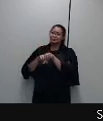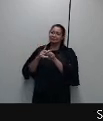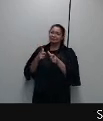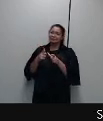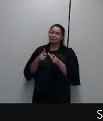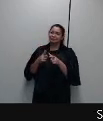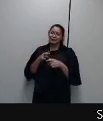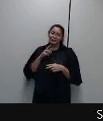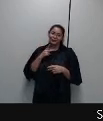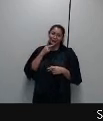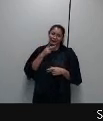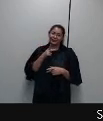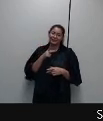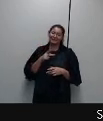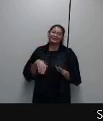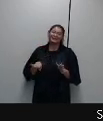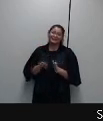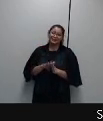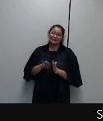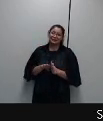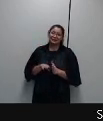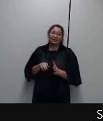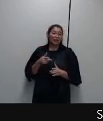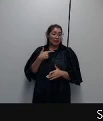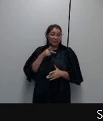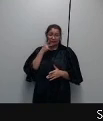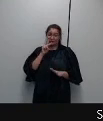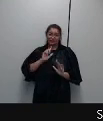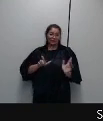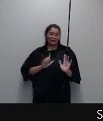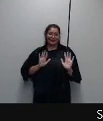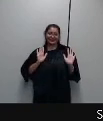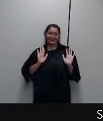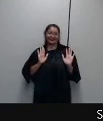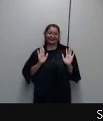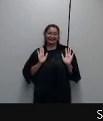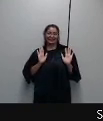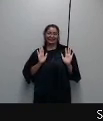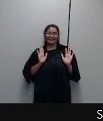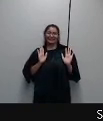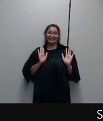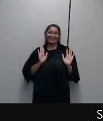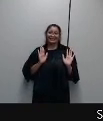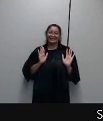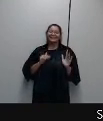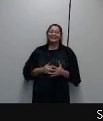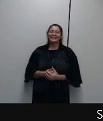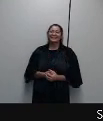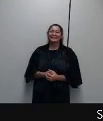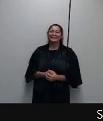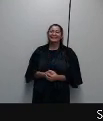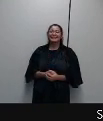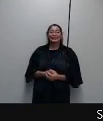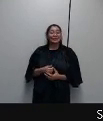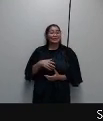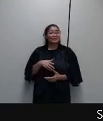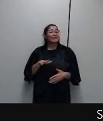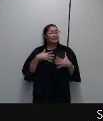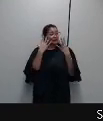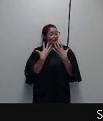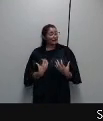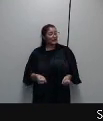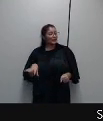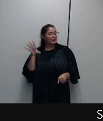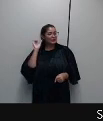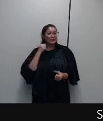minha palavra daqui para frente agora não falo mais Ah tá bom é só acolham é só então ouvir na sequência